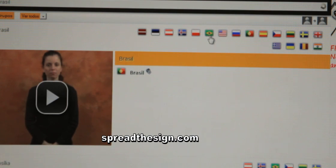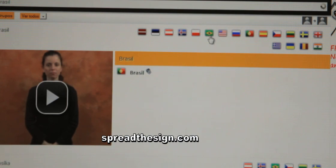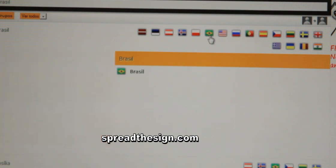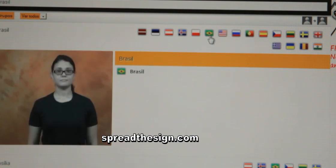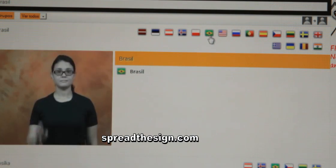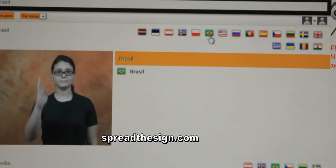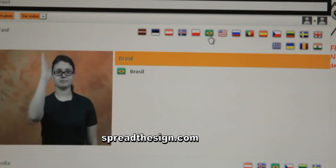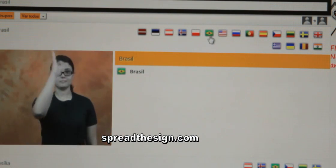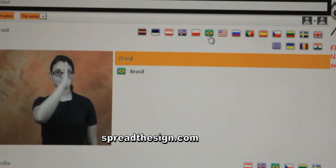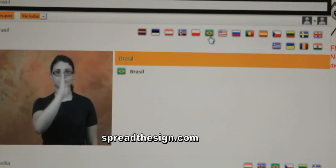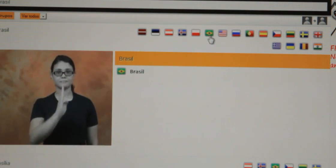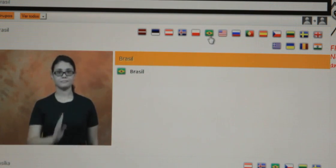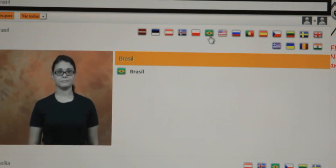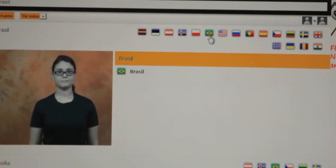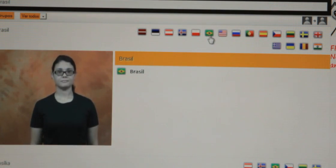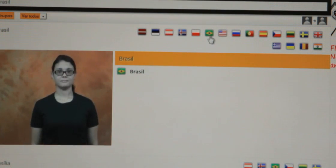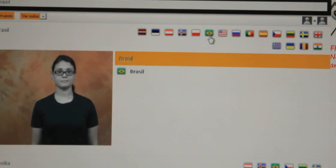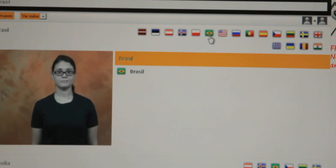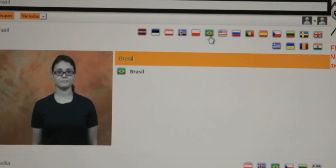-G-N